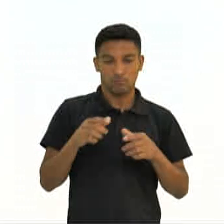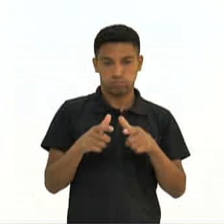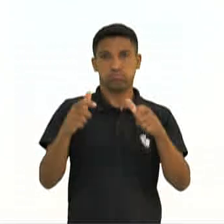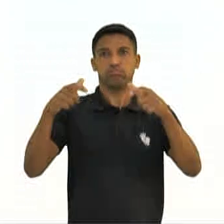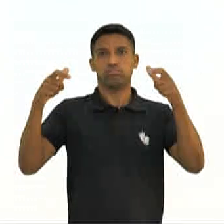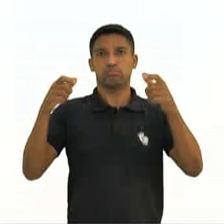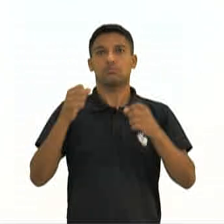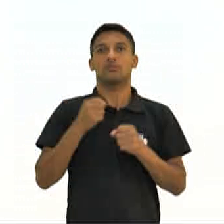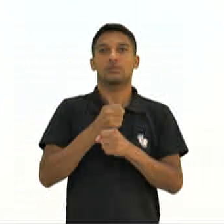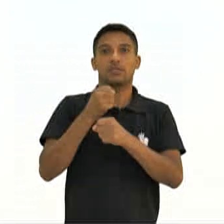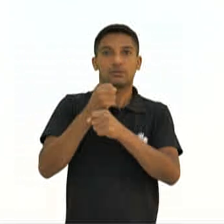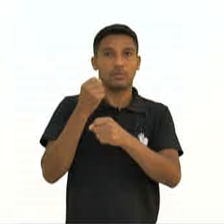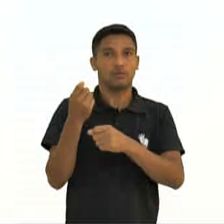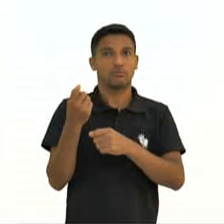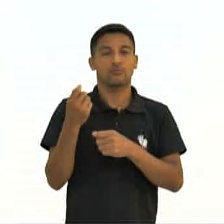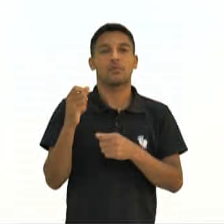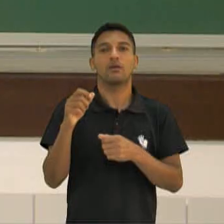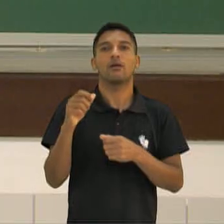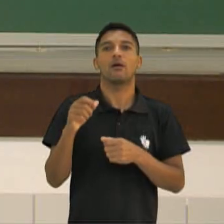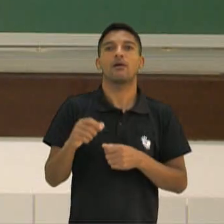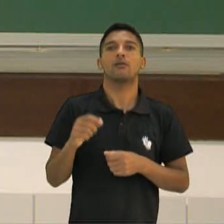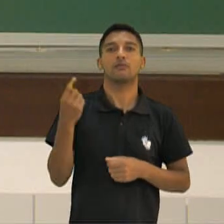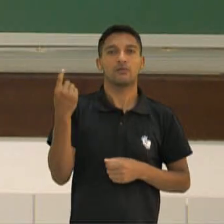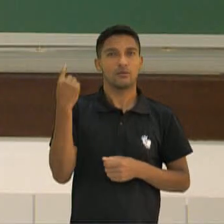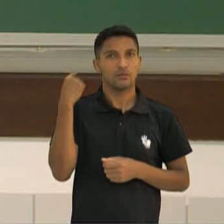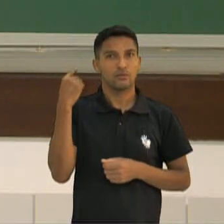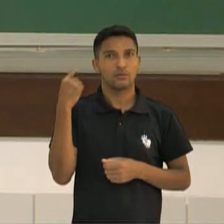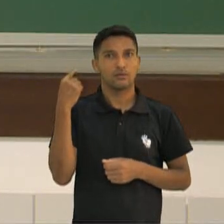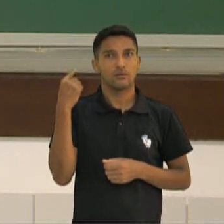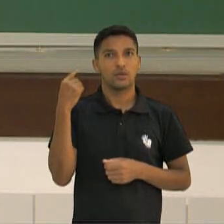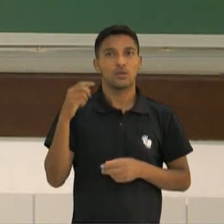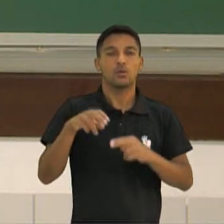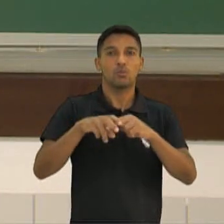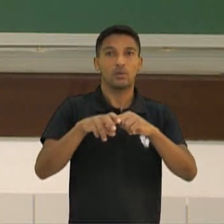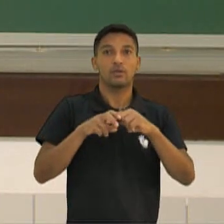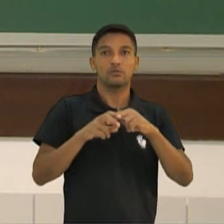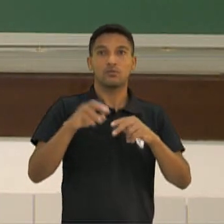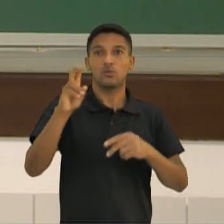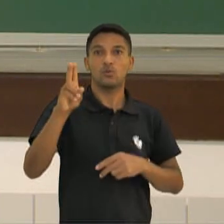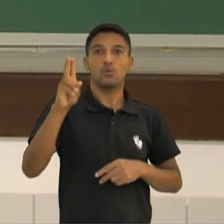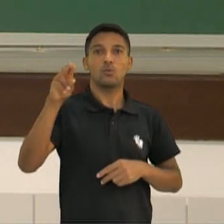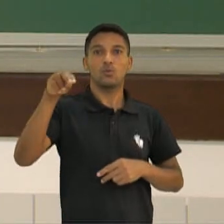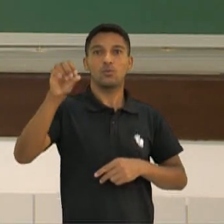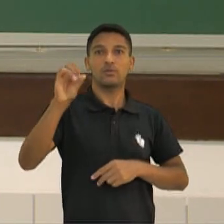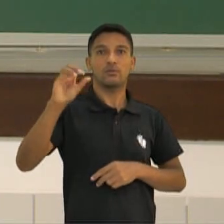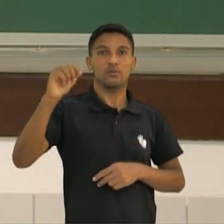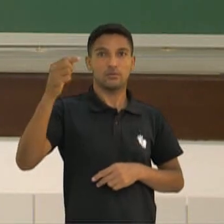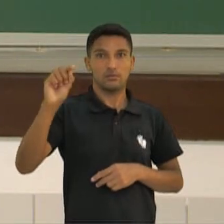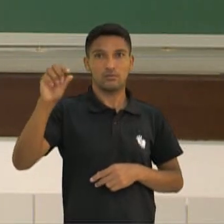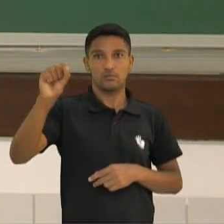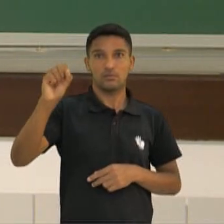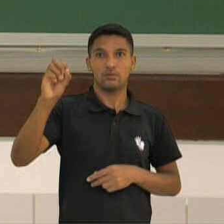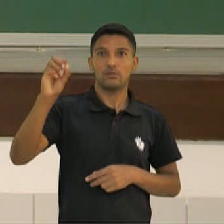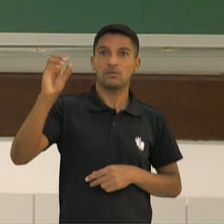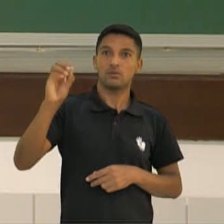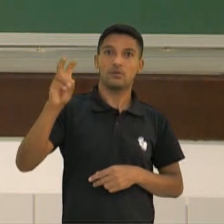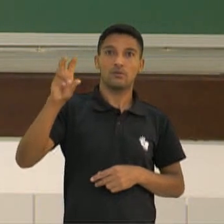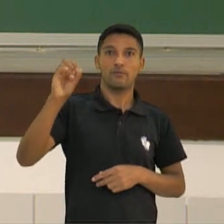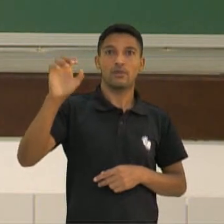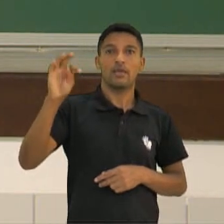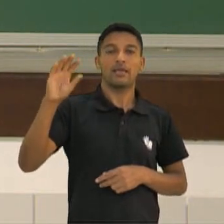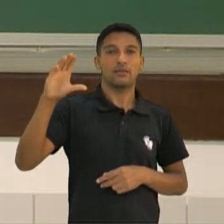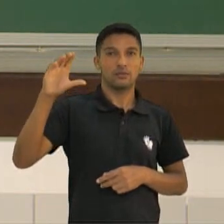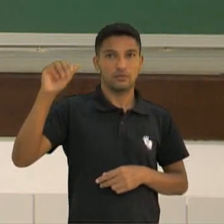como ele foi tardio também, que eles estavam sob o domínio da União Soviética, ele foi acelerado, desorganizado,